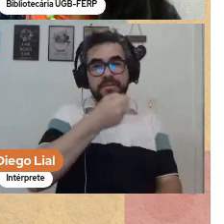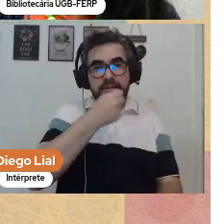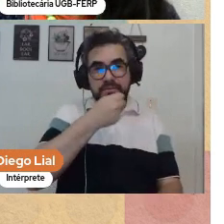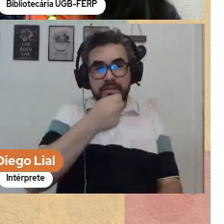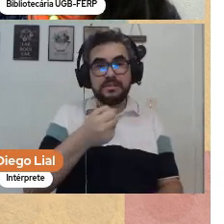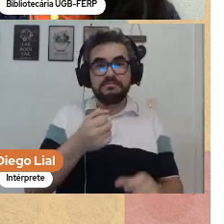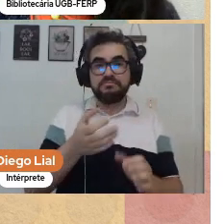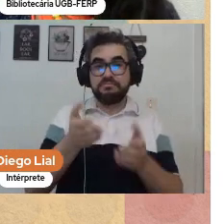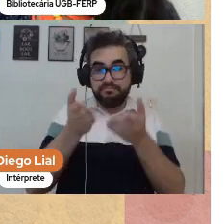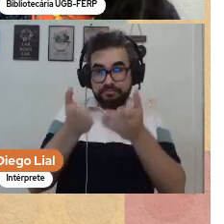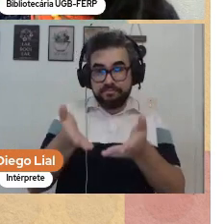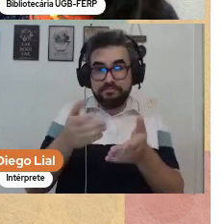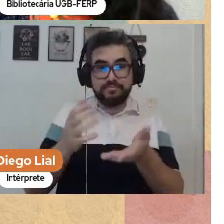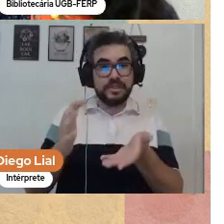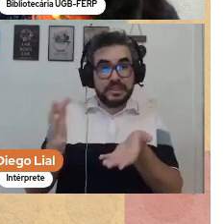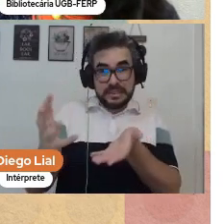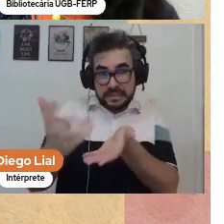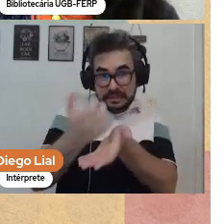E